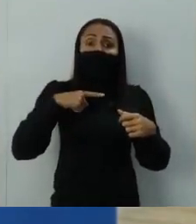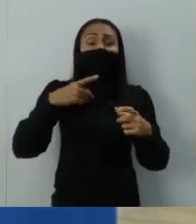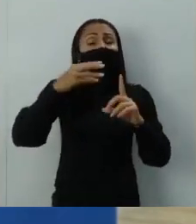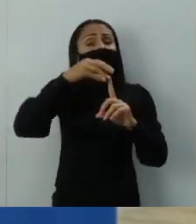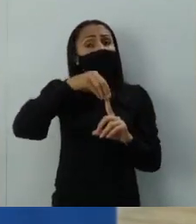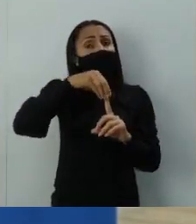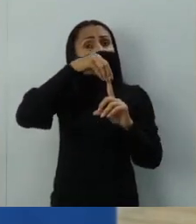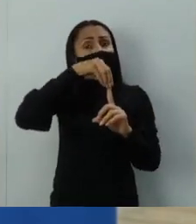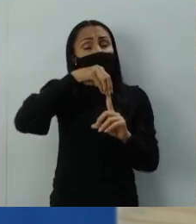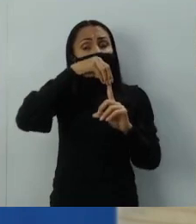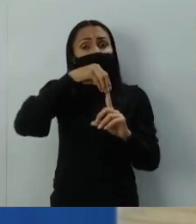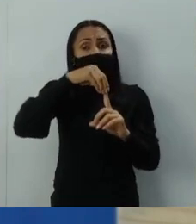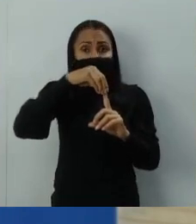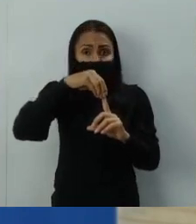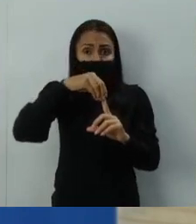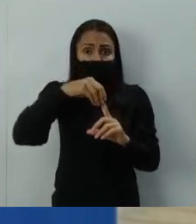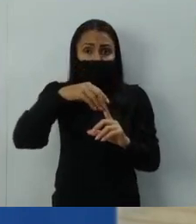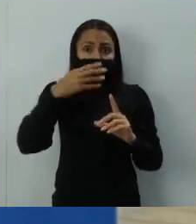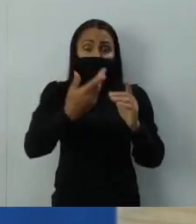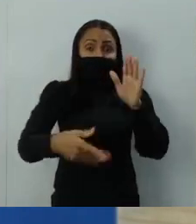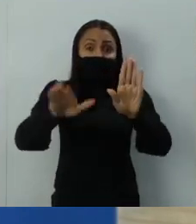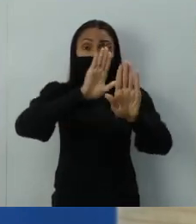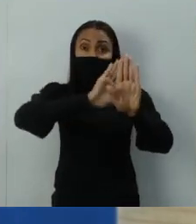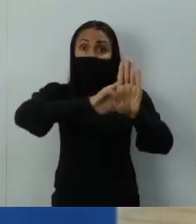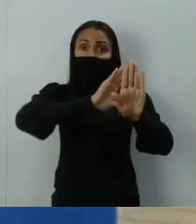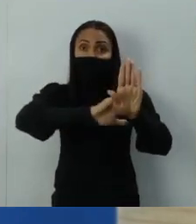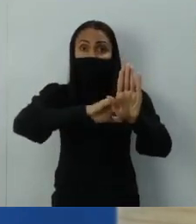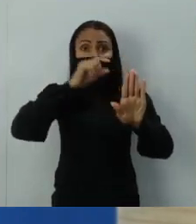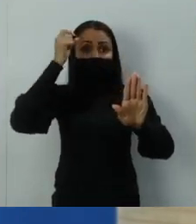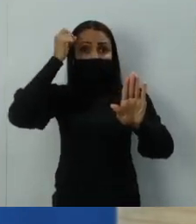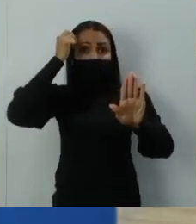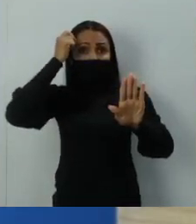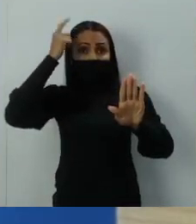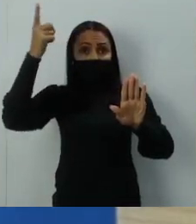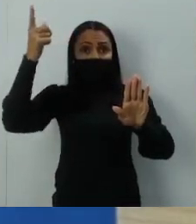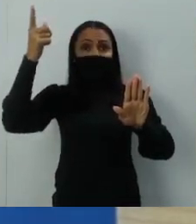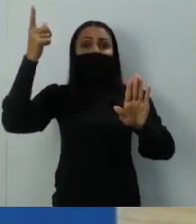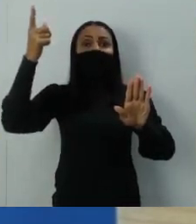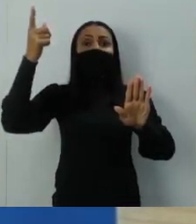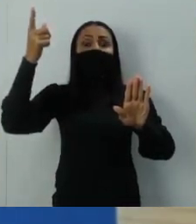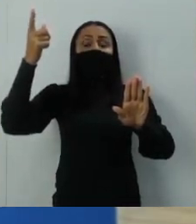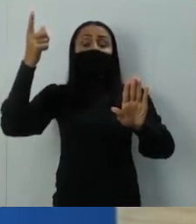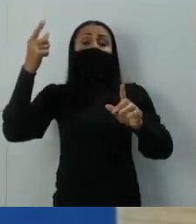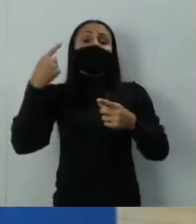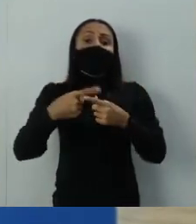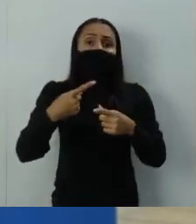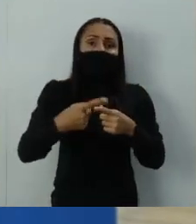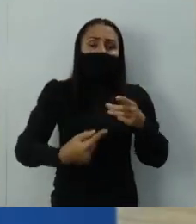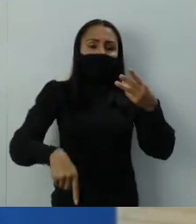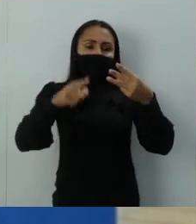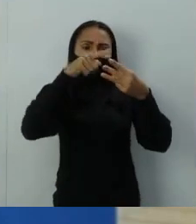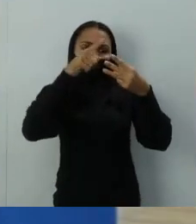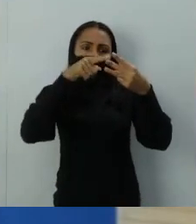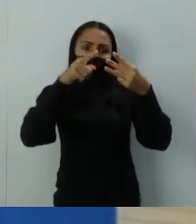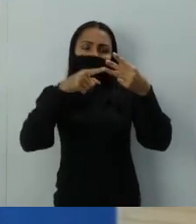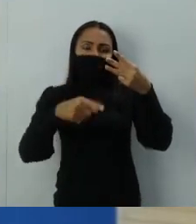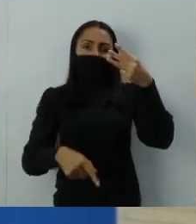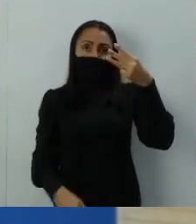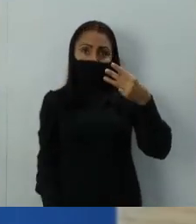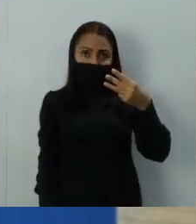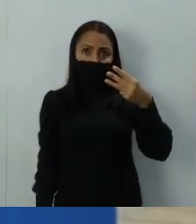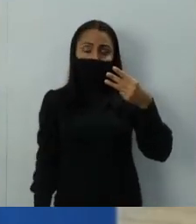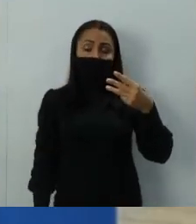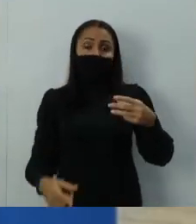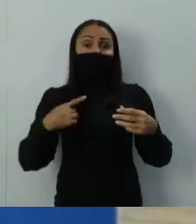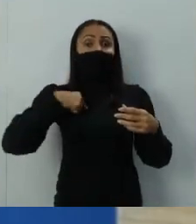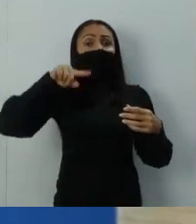por trás dessas ideias. Certo? Por quê? Porque essas três coisas, aquilo que nós pensamos a